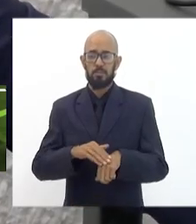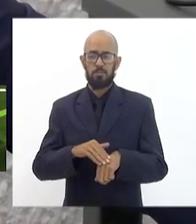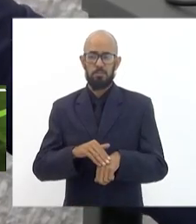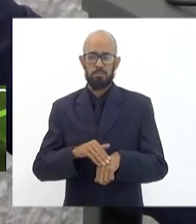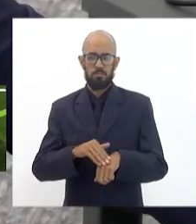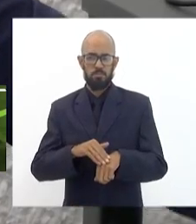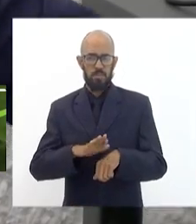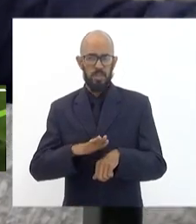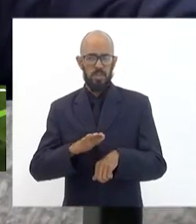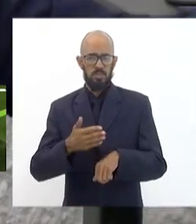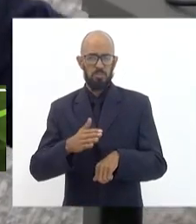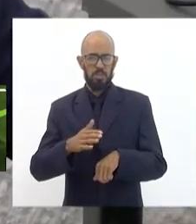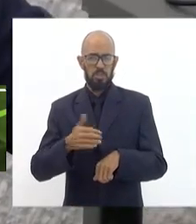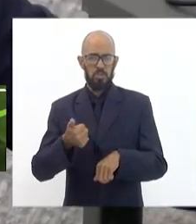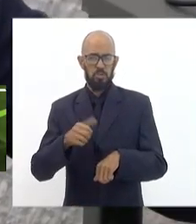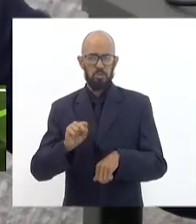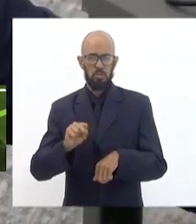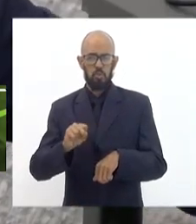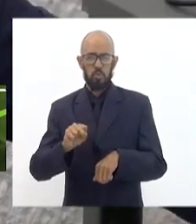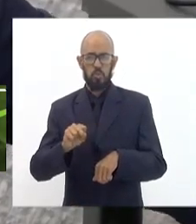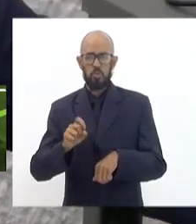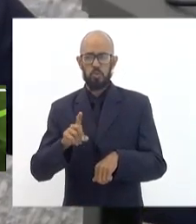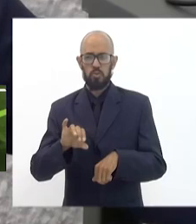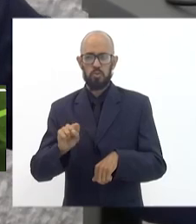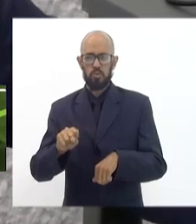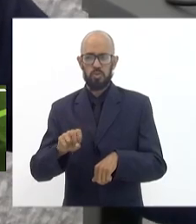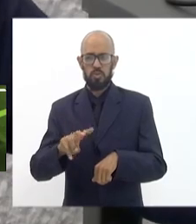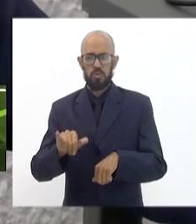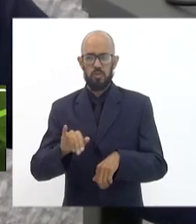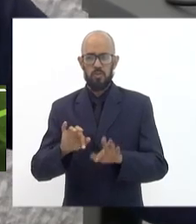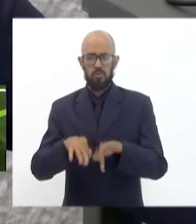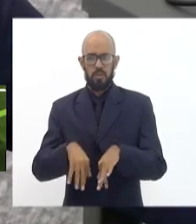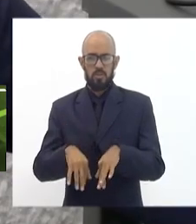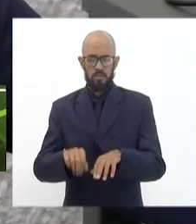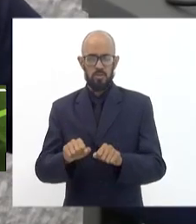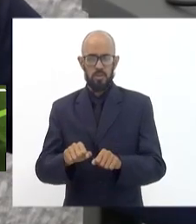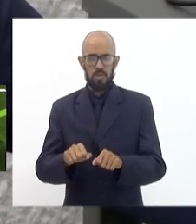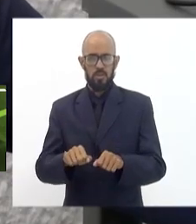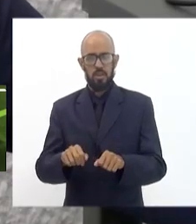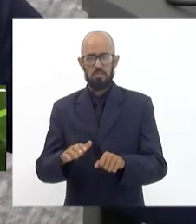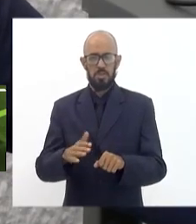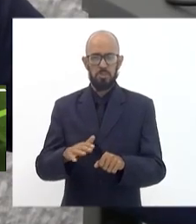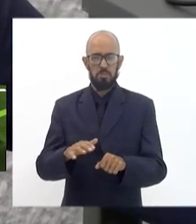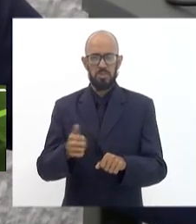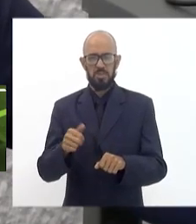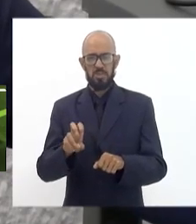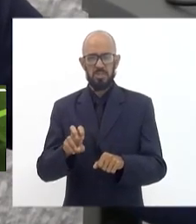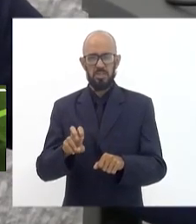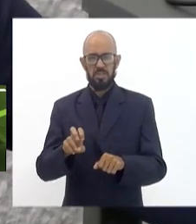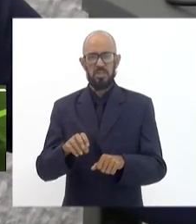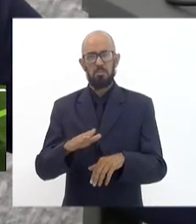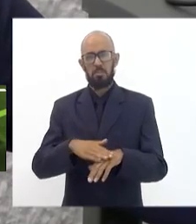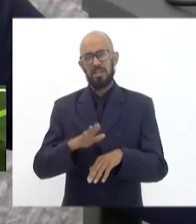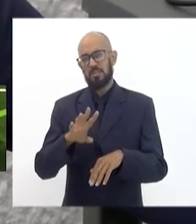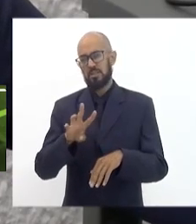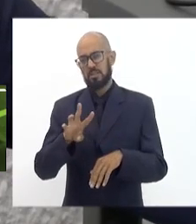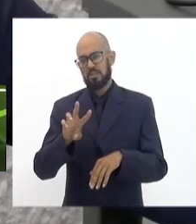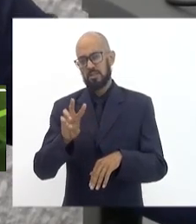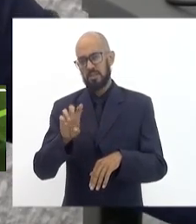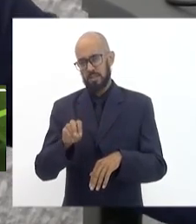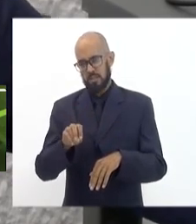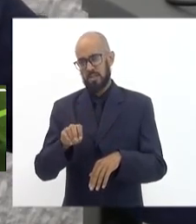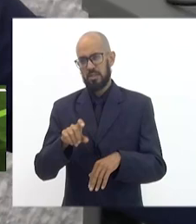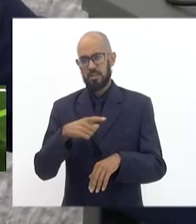aproximadamente 18 dias para a gente fazer os 30 dias e a gente a partir dos 15 completou mais 30 atenção